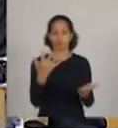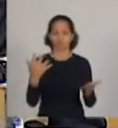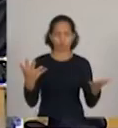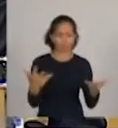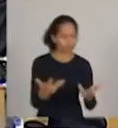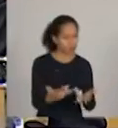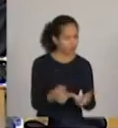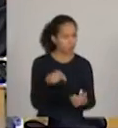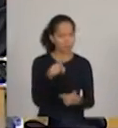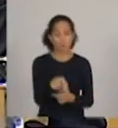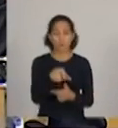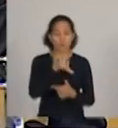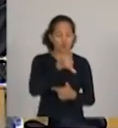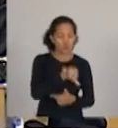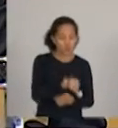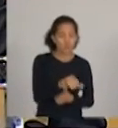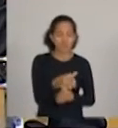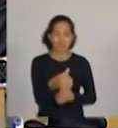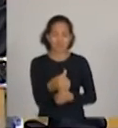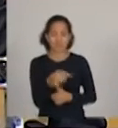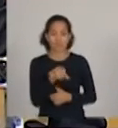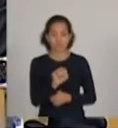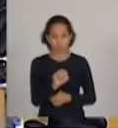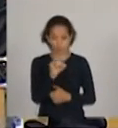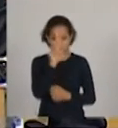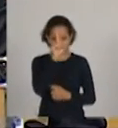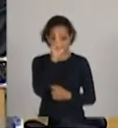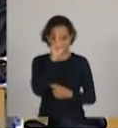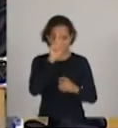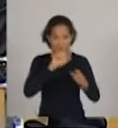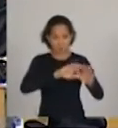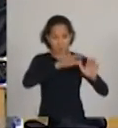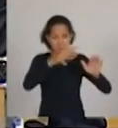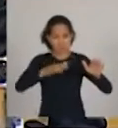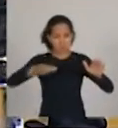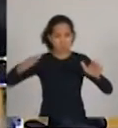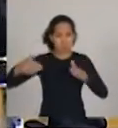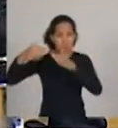tem 968 dias de mar em